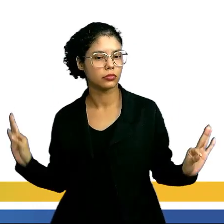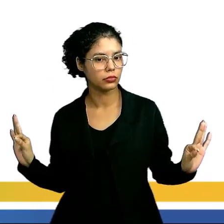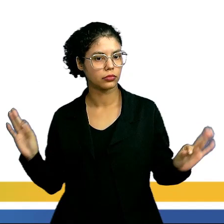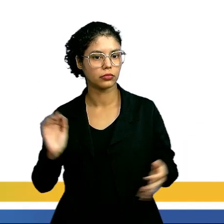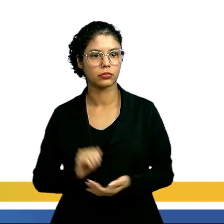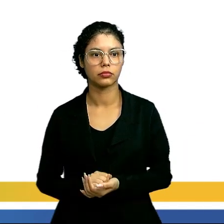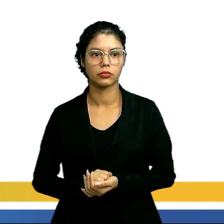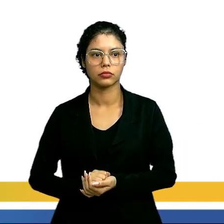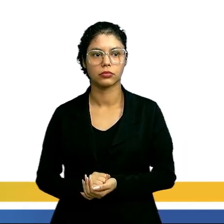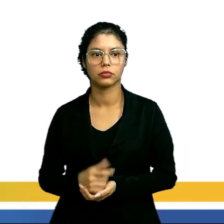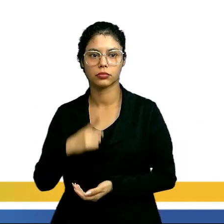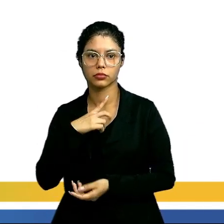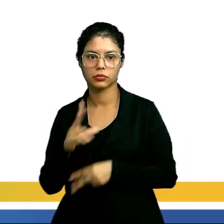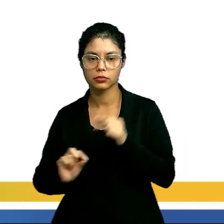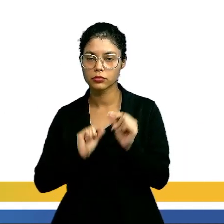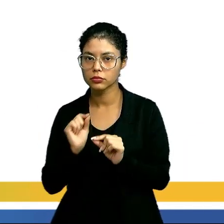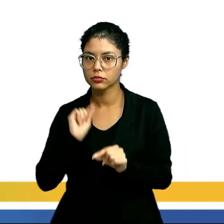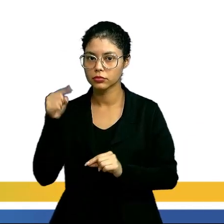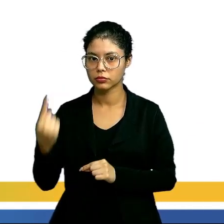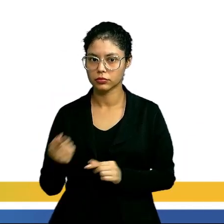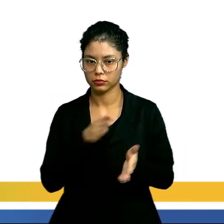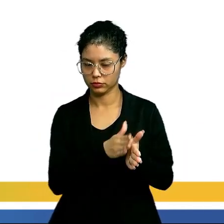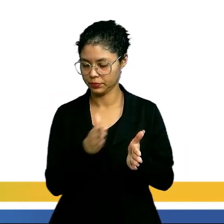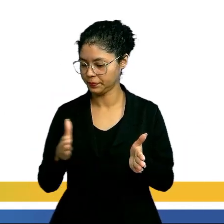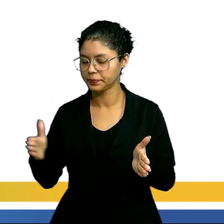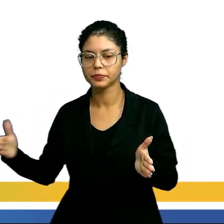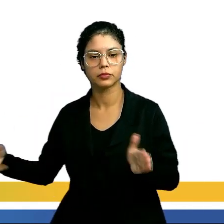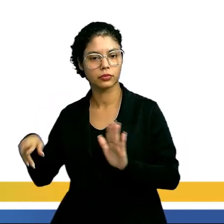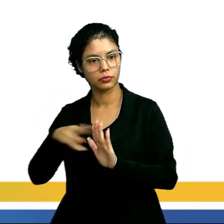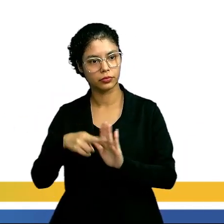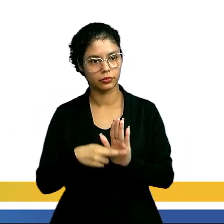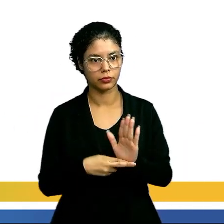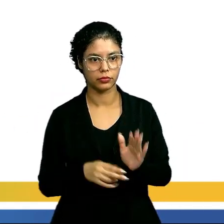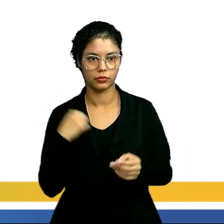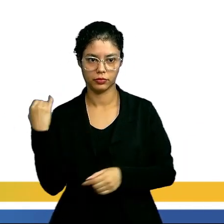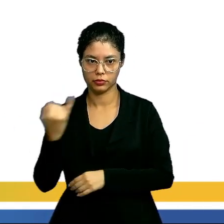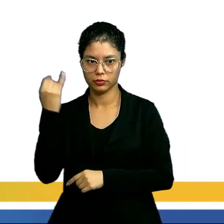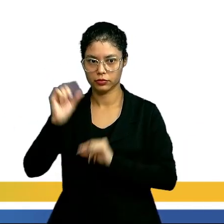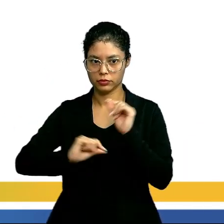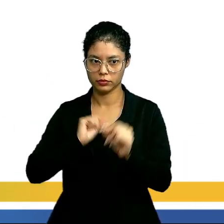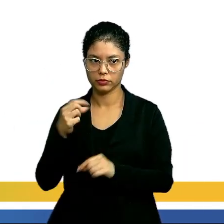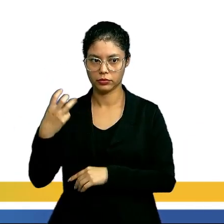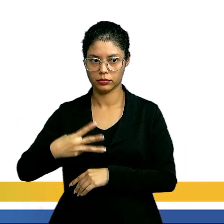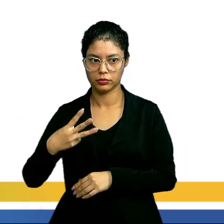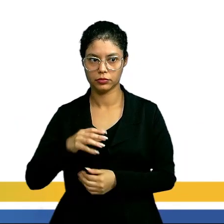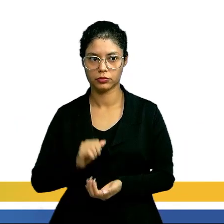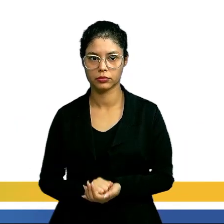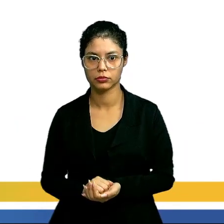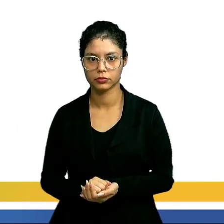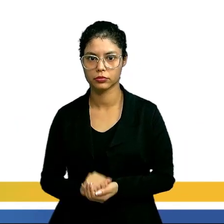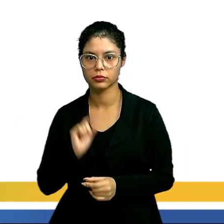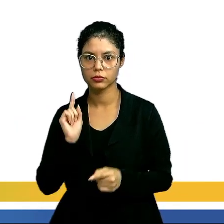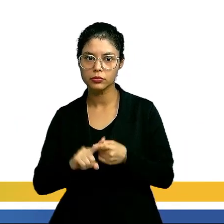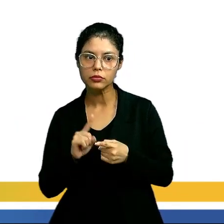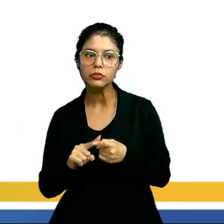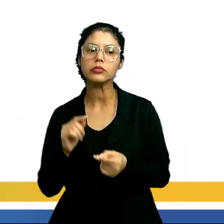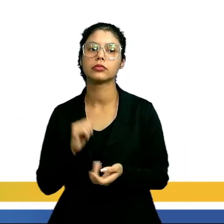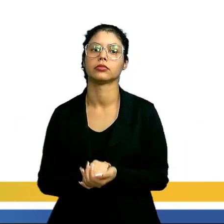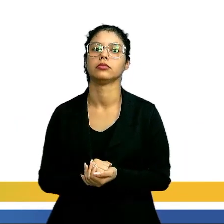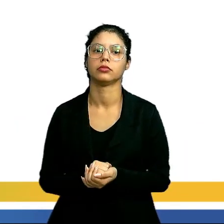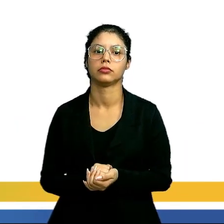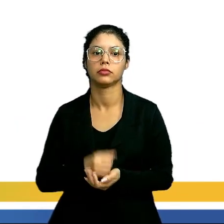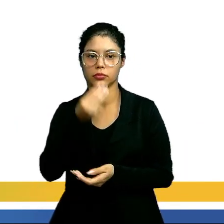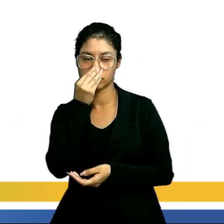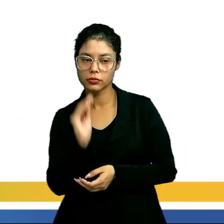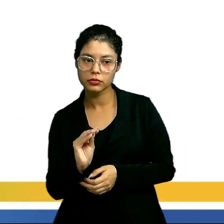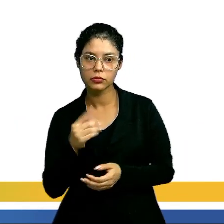do toboágua. A gente observa que depois de seguir as instruções 1 e 2, é importante seguir a terceira instrução, porque, desprezando o